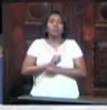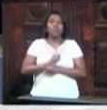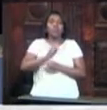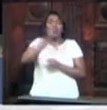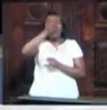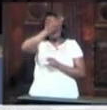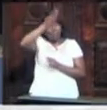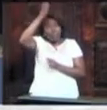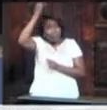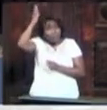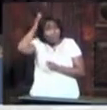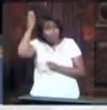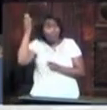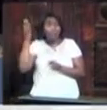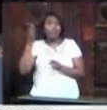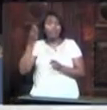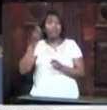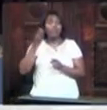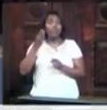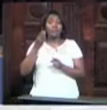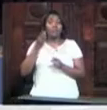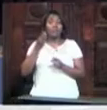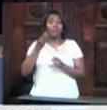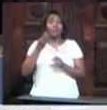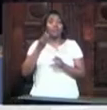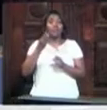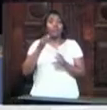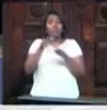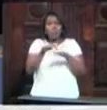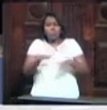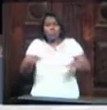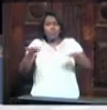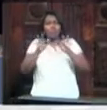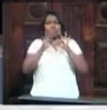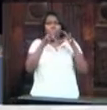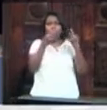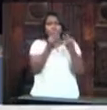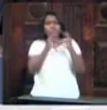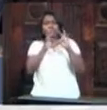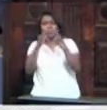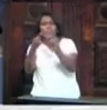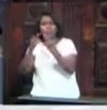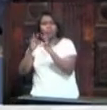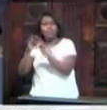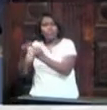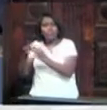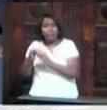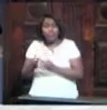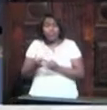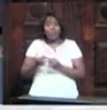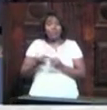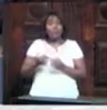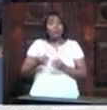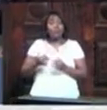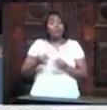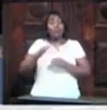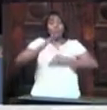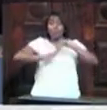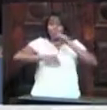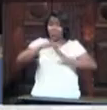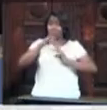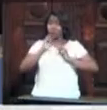militares, com a agricultura familiar, com os profissionais da